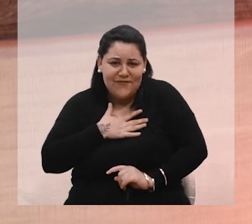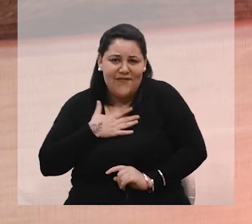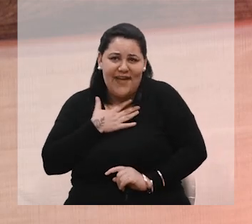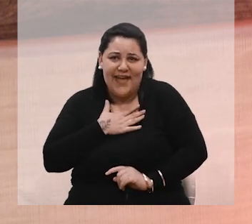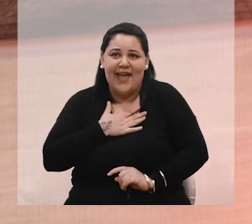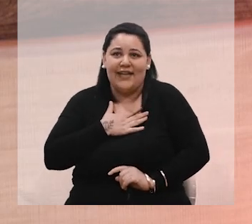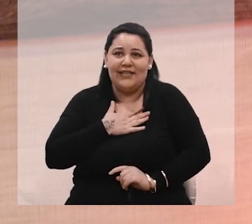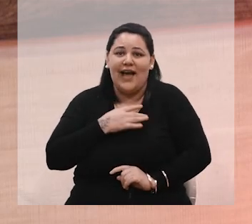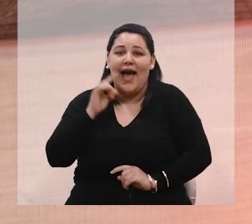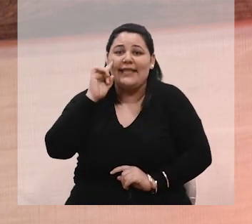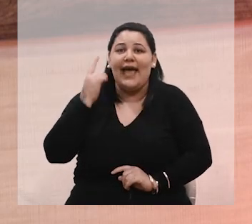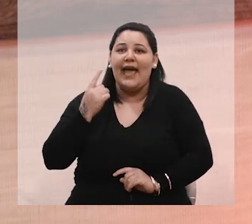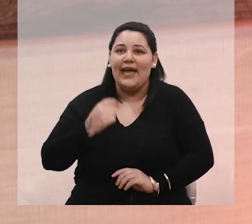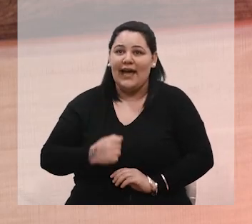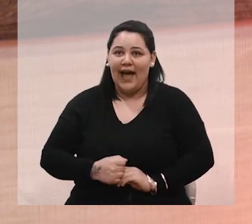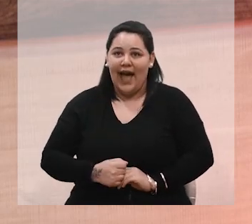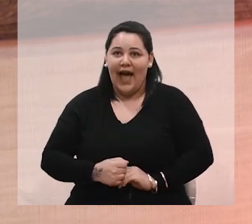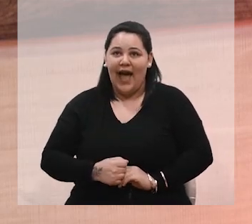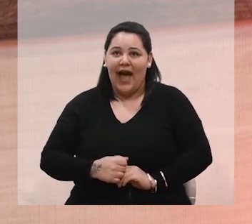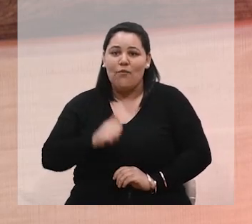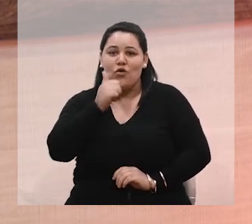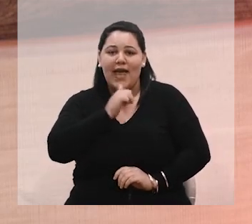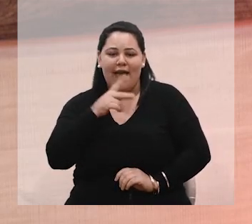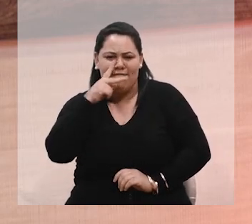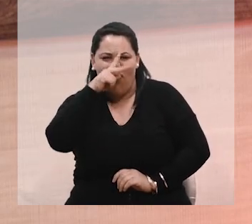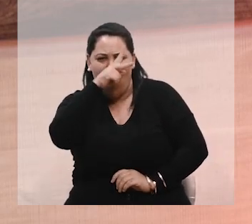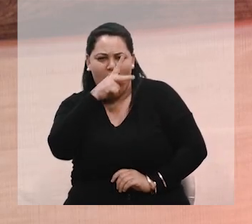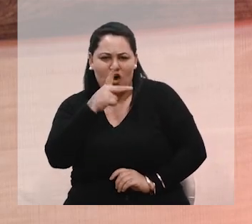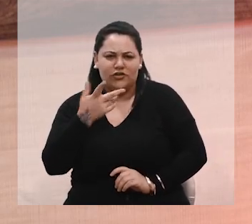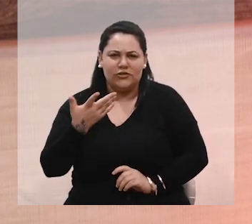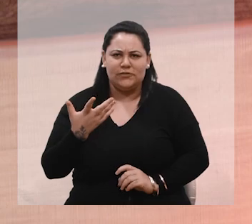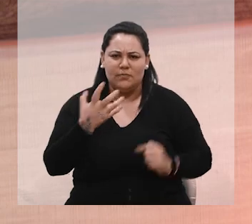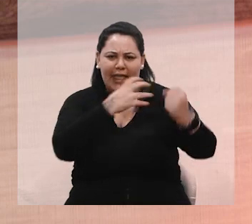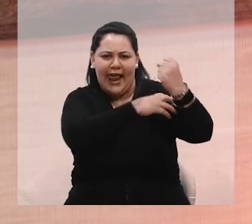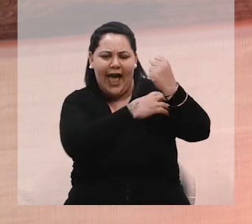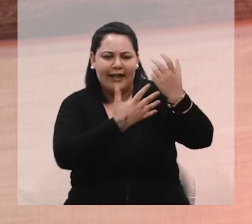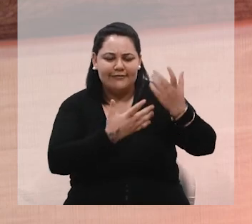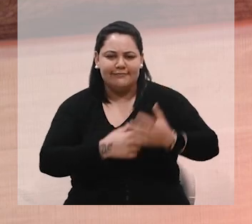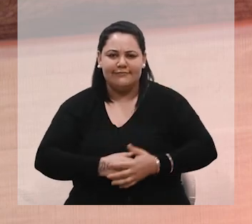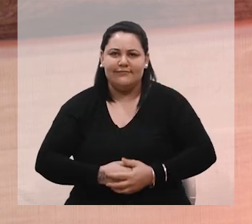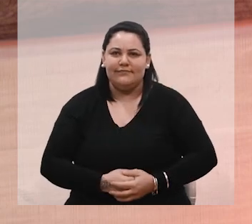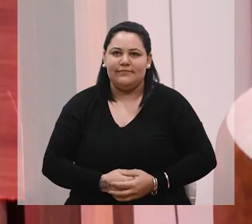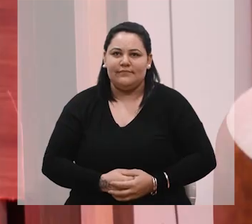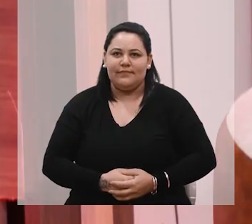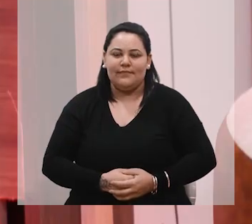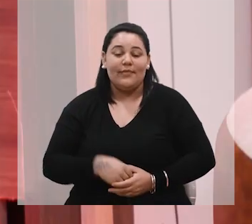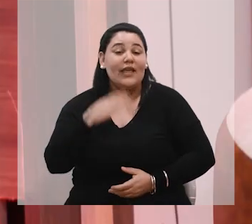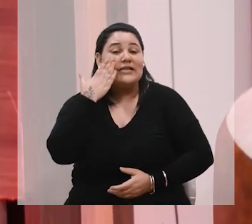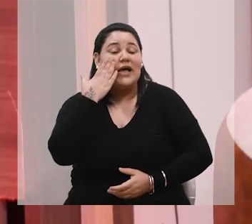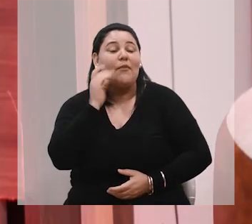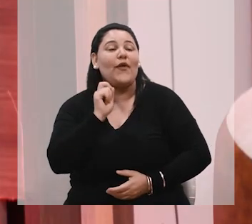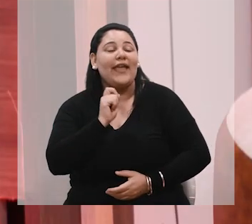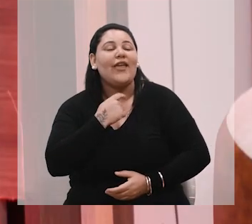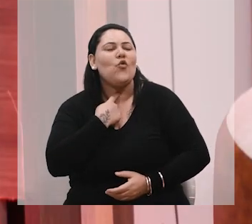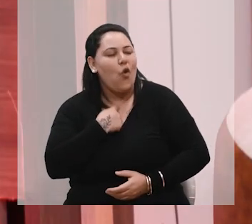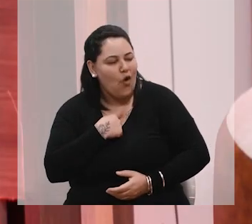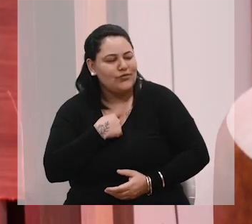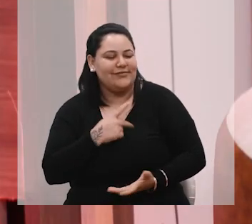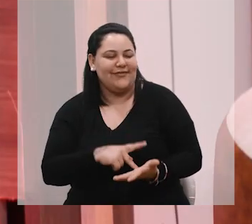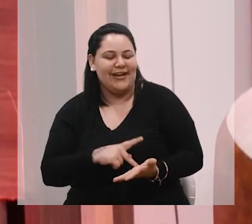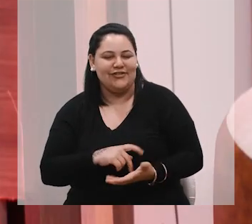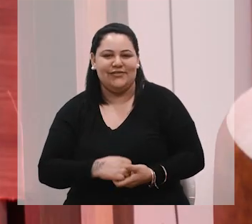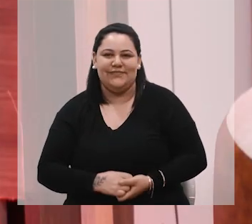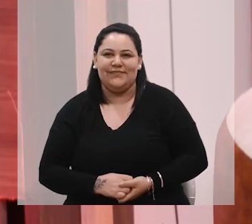digamos, essa ideia potente, a mulher, o poema, enfim. Sabe o que me agrada? Me